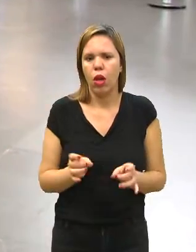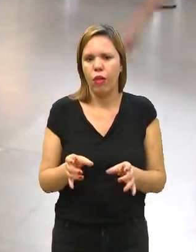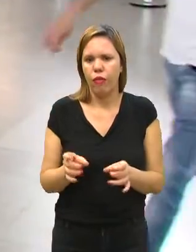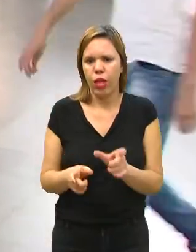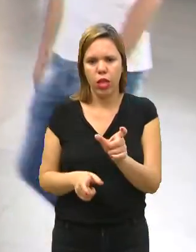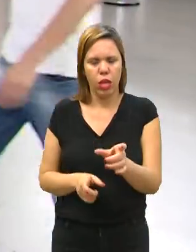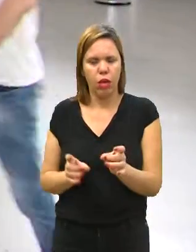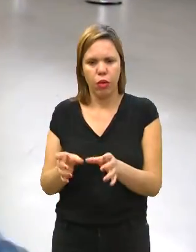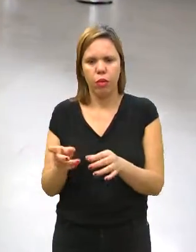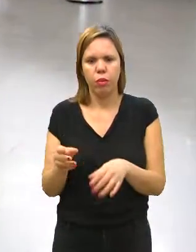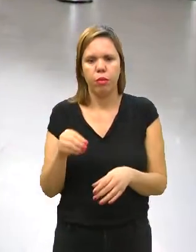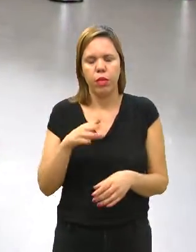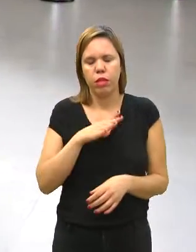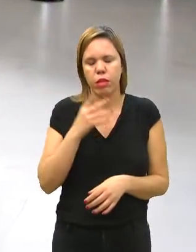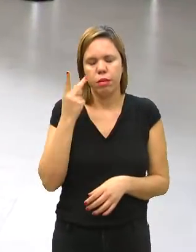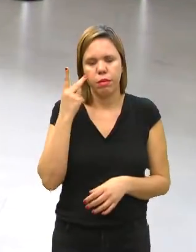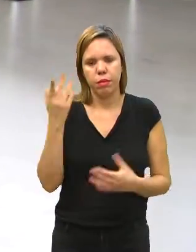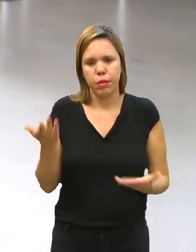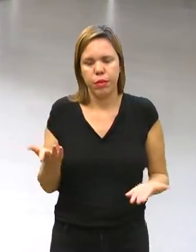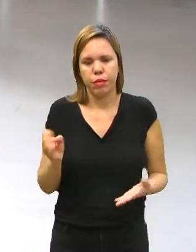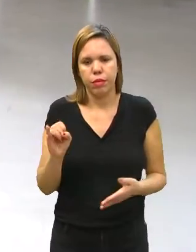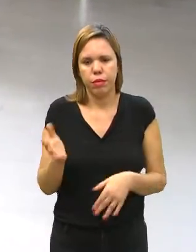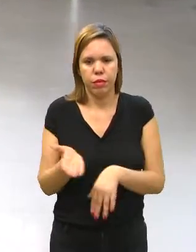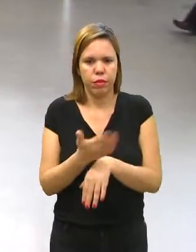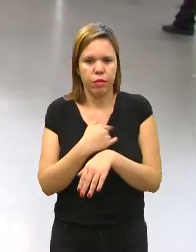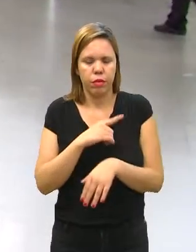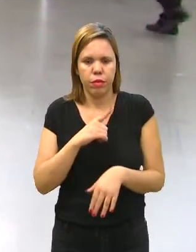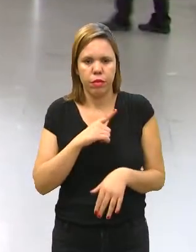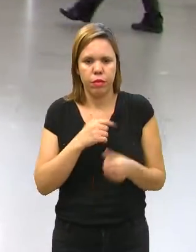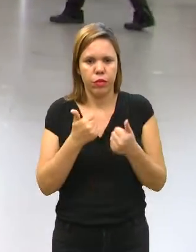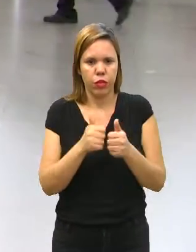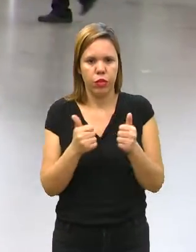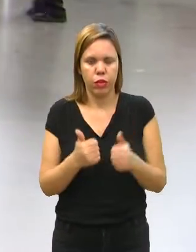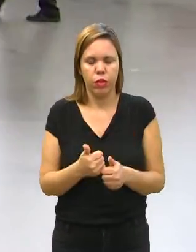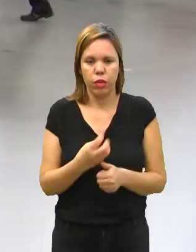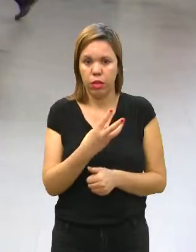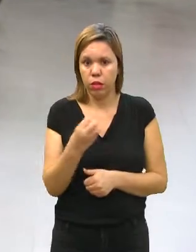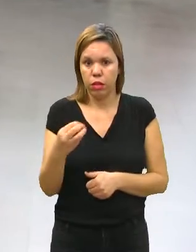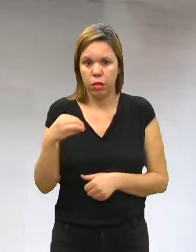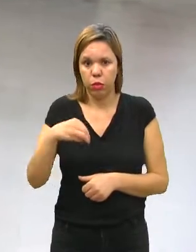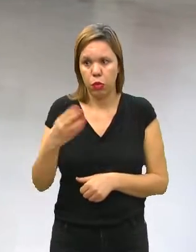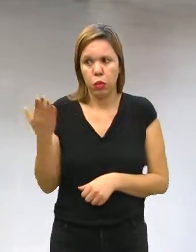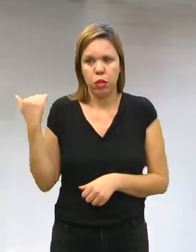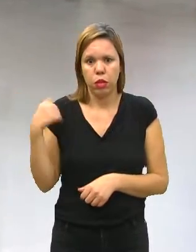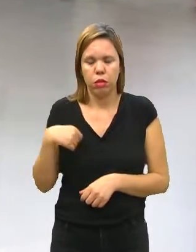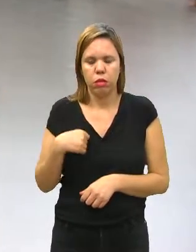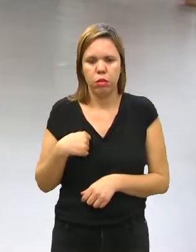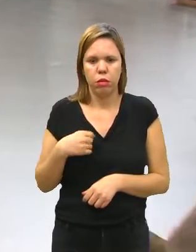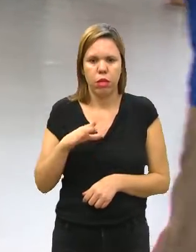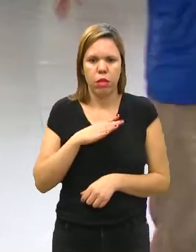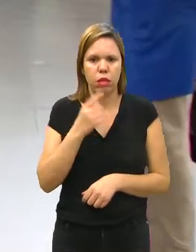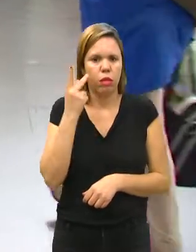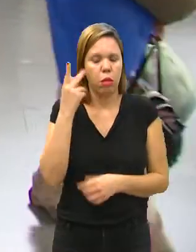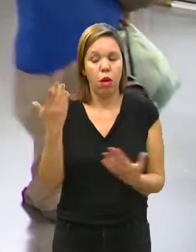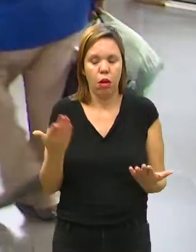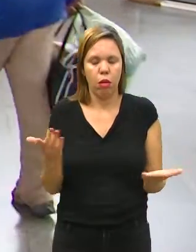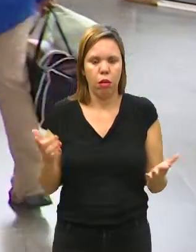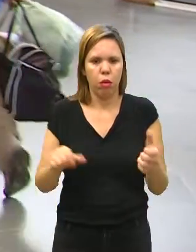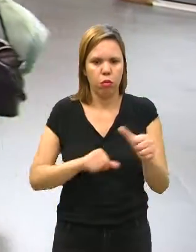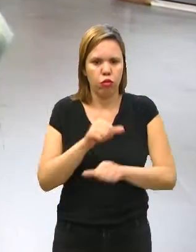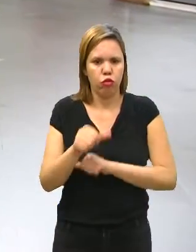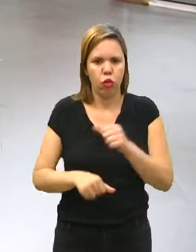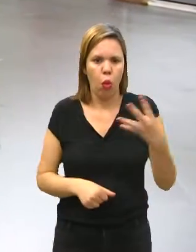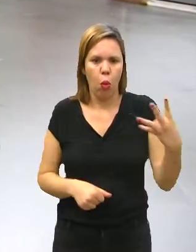ônibus para a capital paulista. Se antes havia ônibus a cada meia hora para a cidade de São Paulo, agora